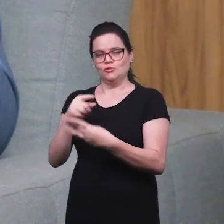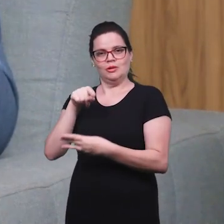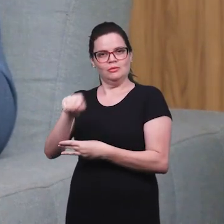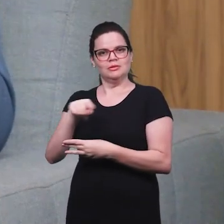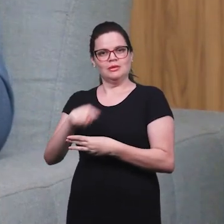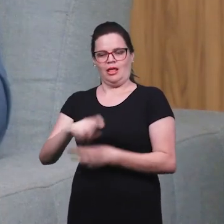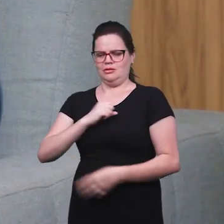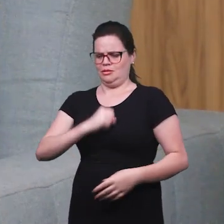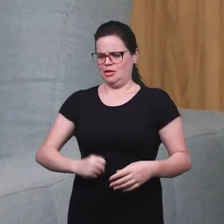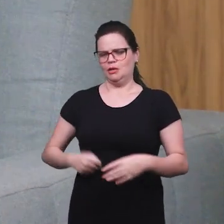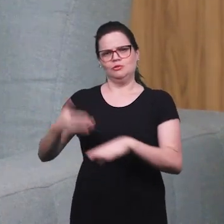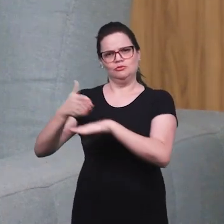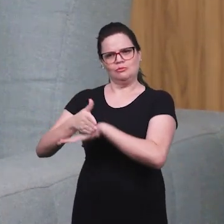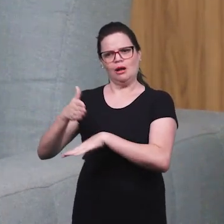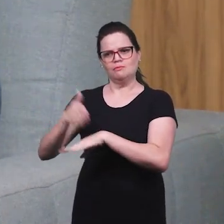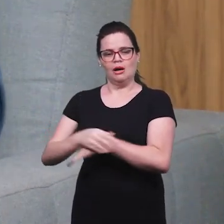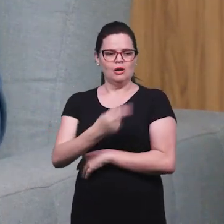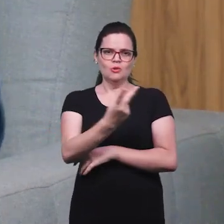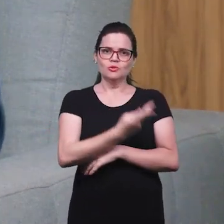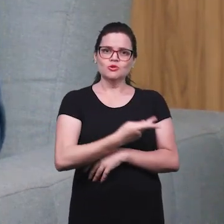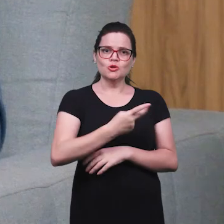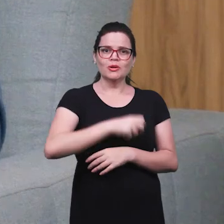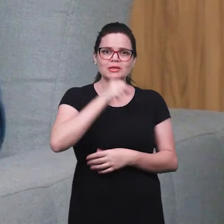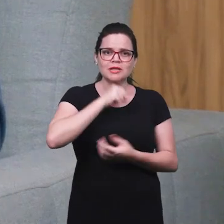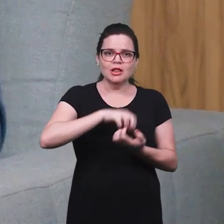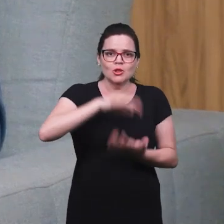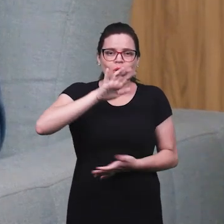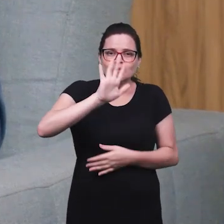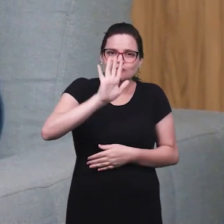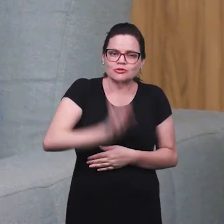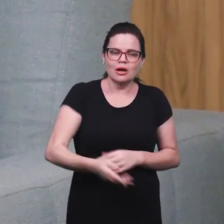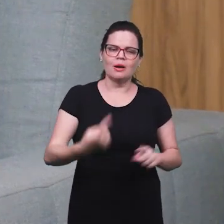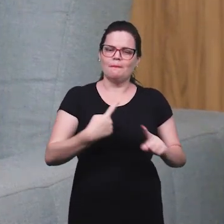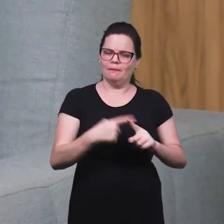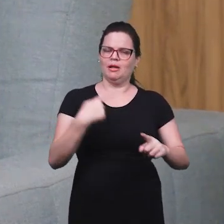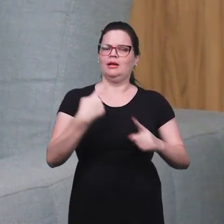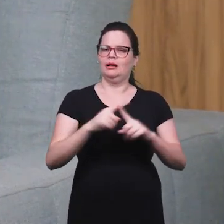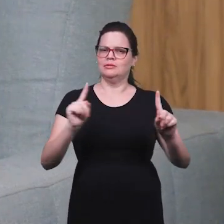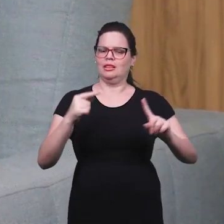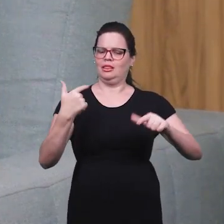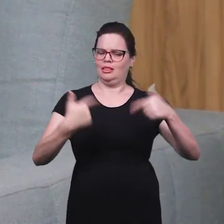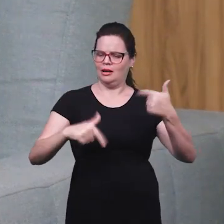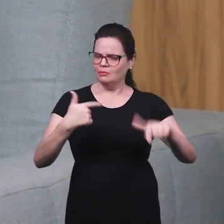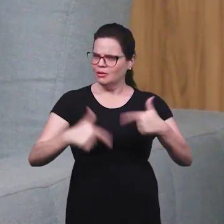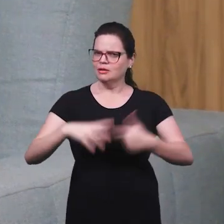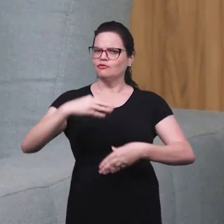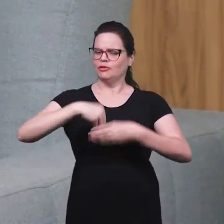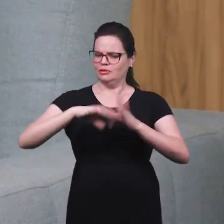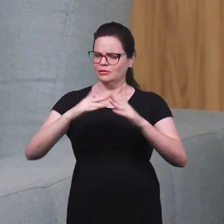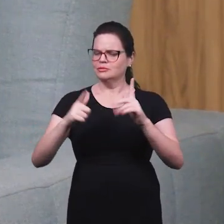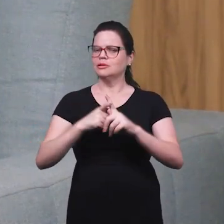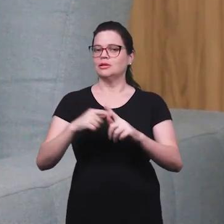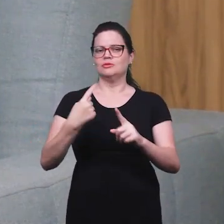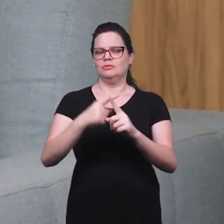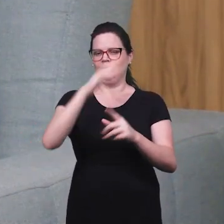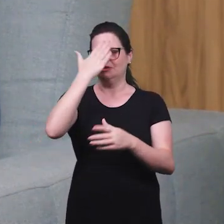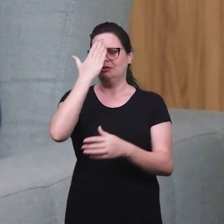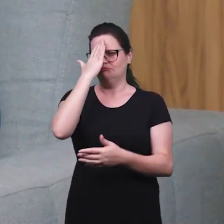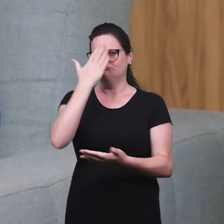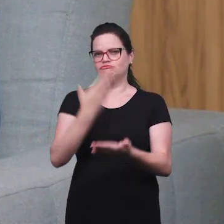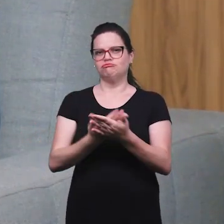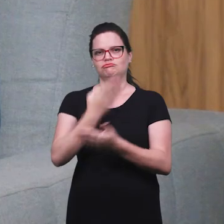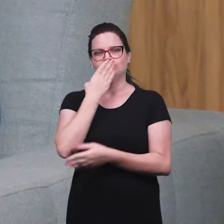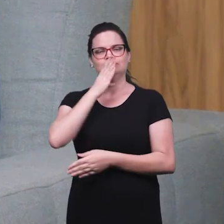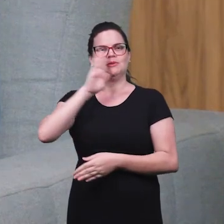irmãos idosos, um casal que servia ao Senhor na obra e creram na promessa, e o Senhor fez com que